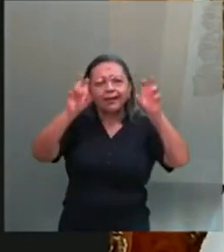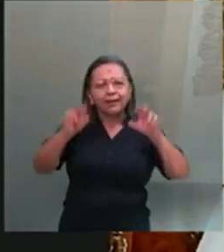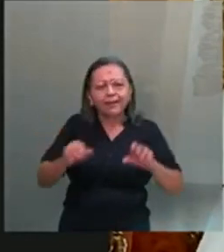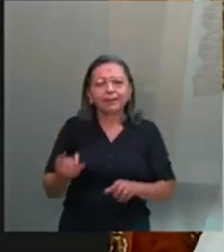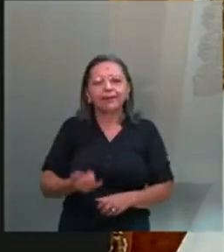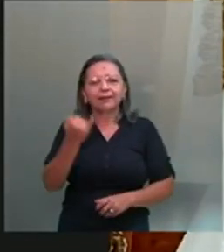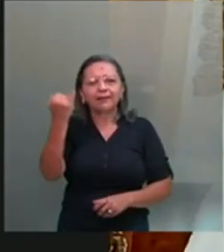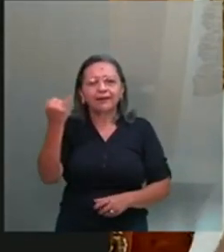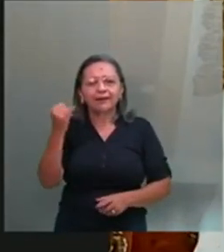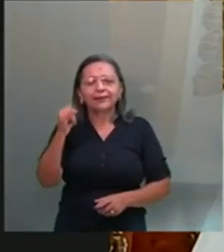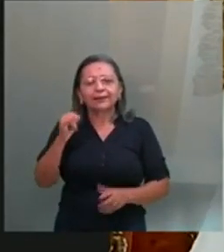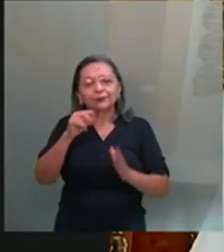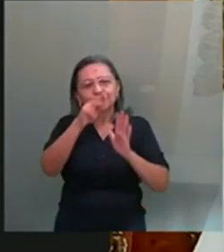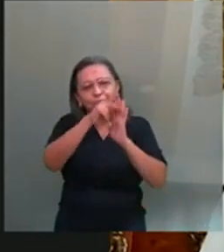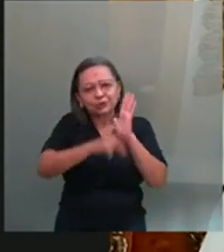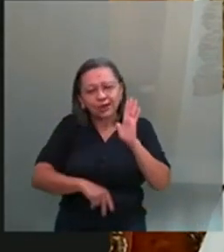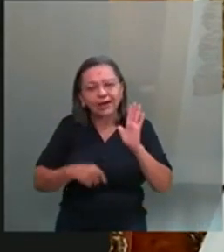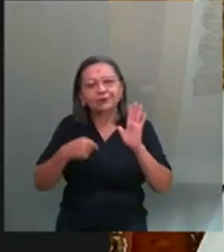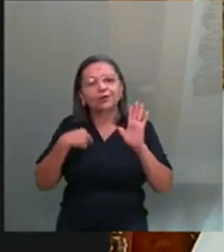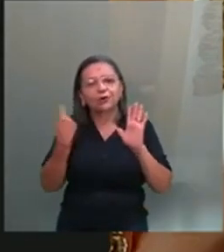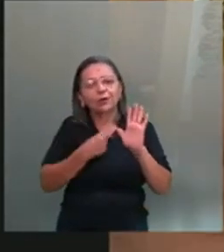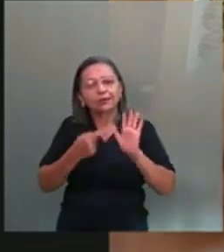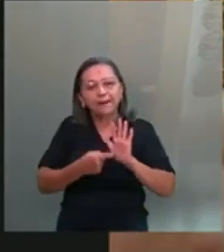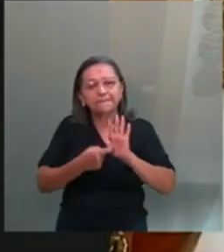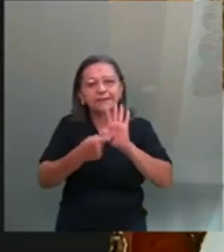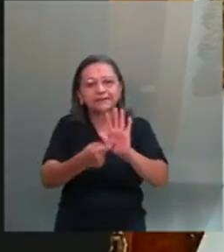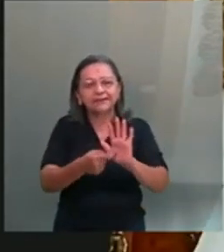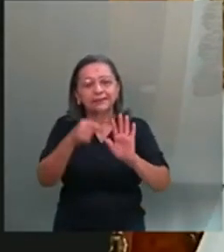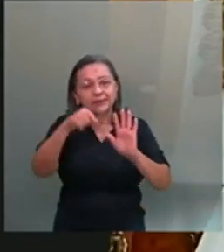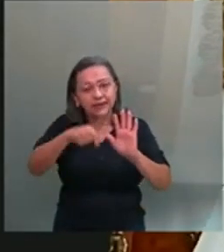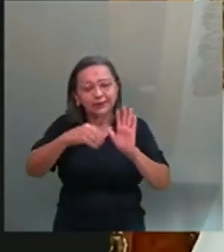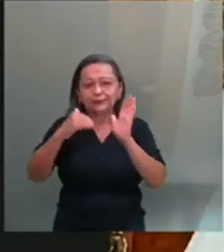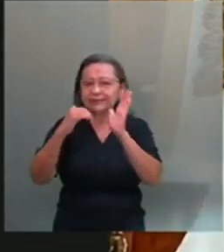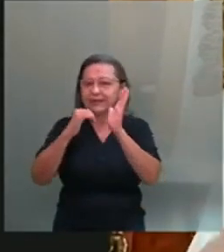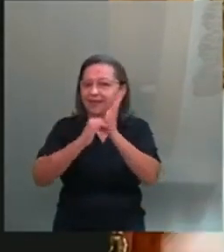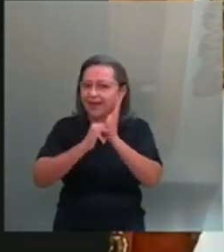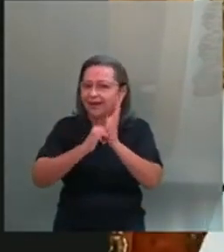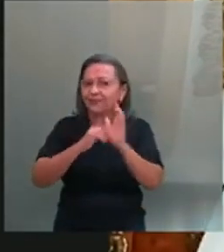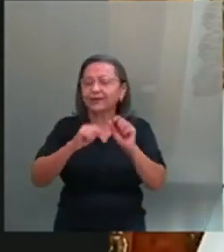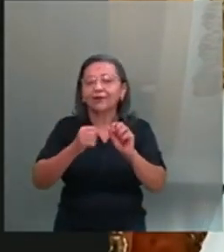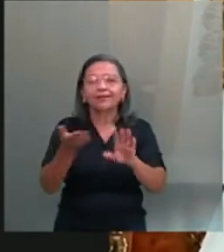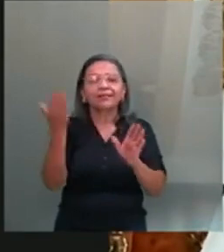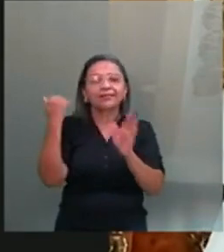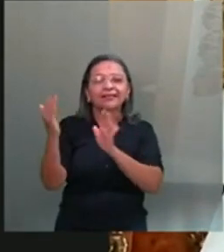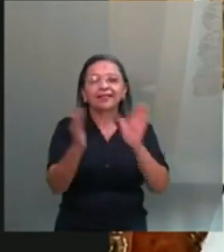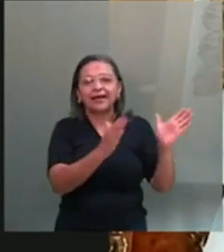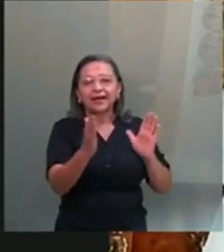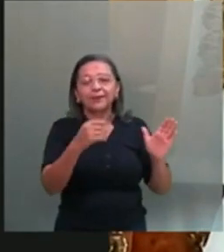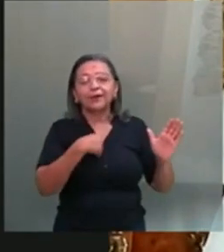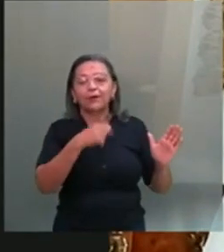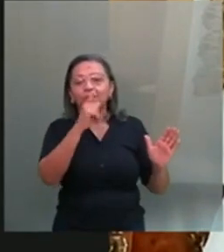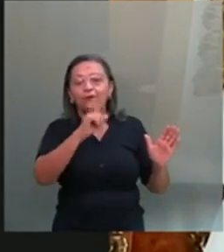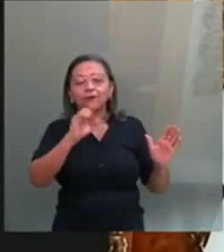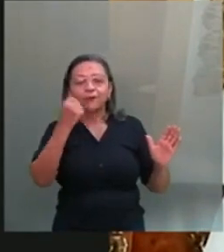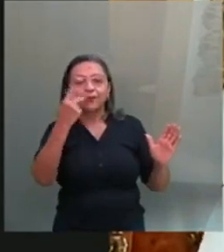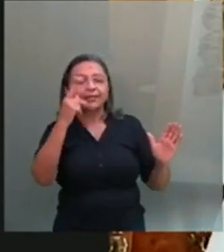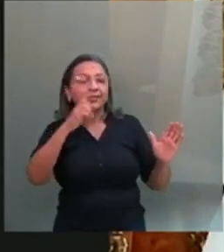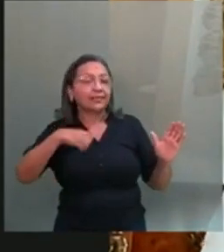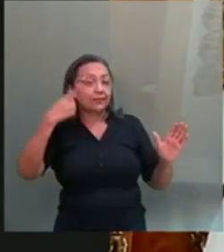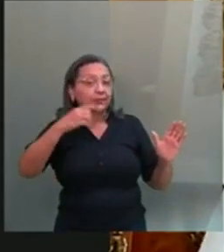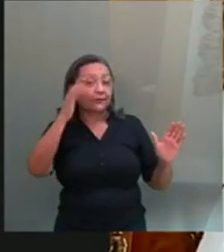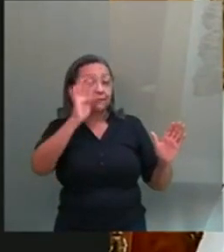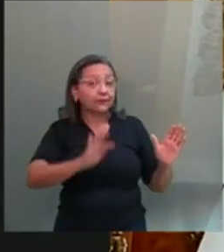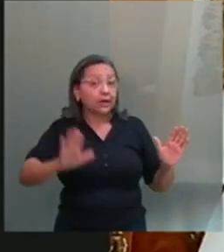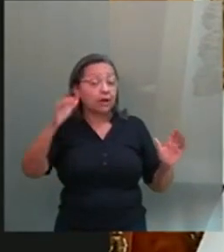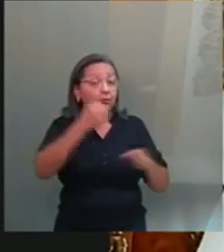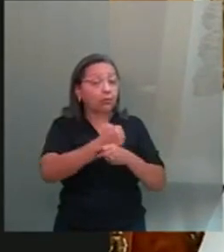importantes dos projetos que apresentamos aqui no Senado. Na época em que fui deputado federal por 20